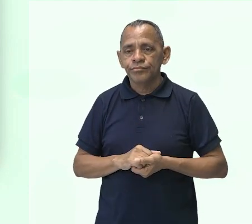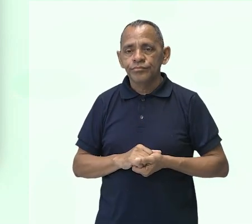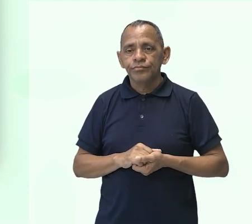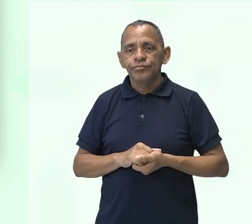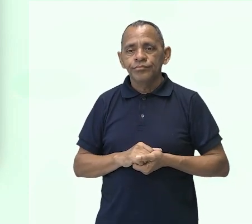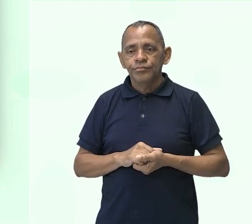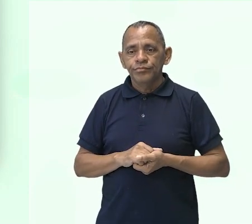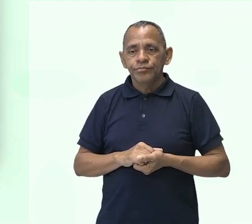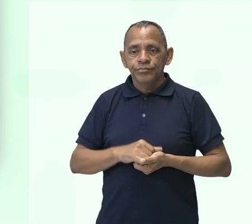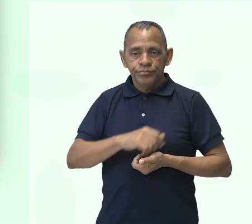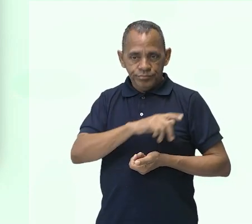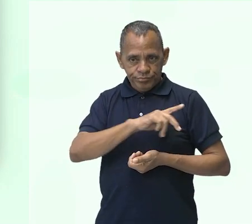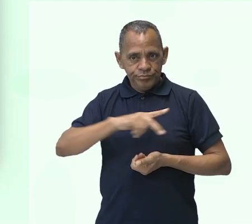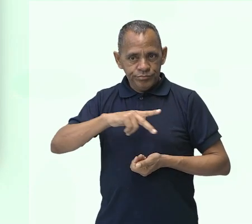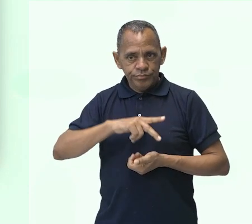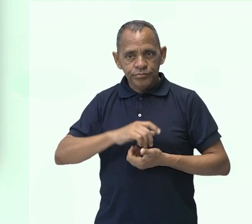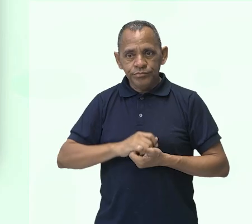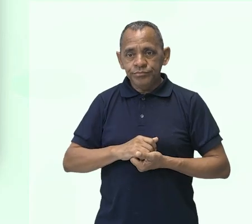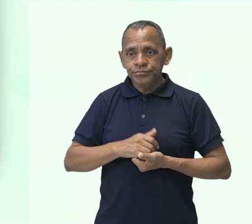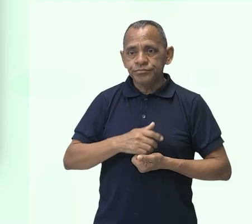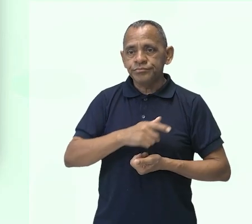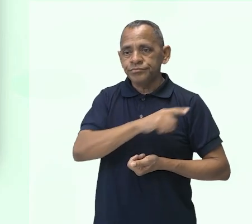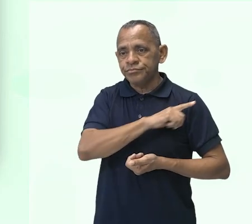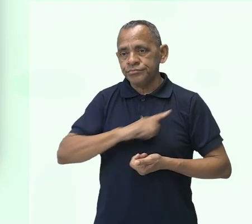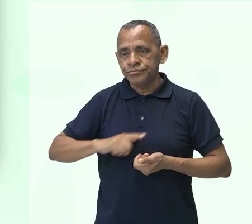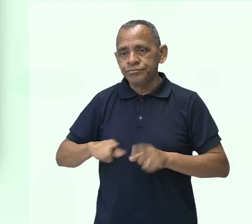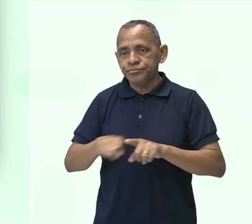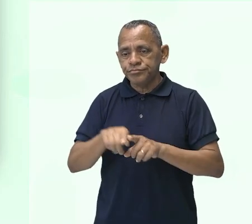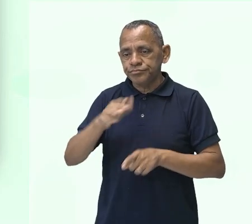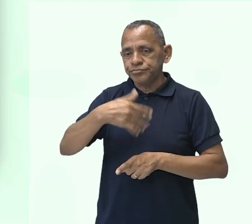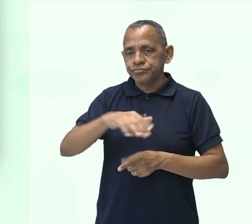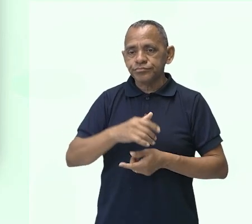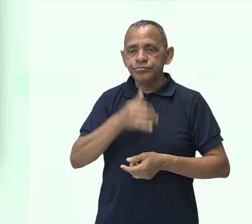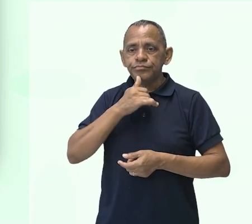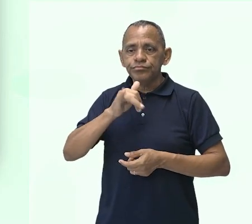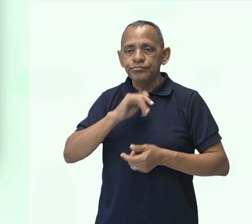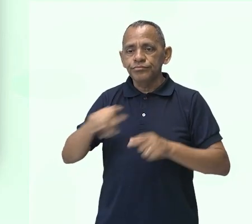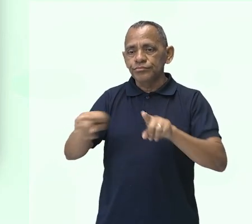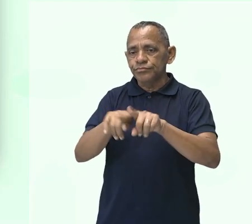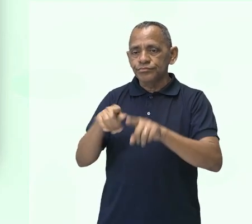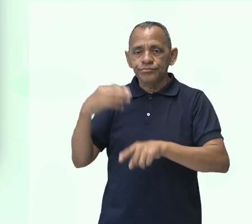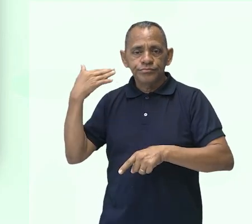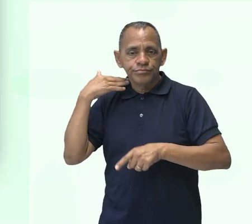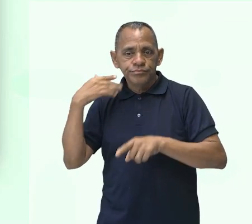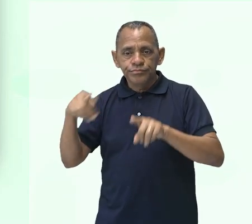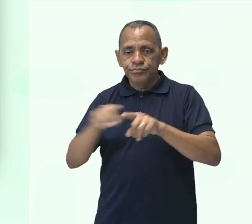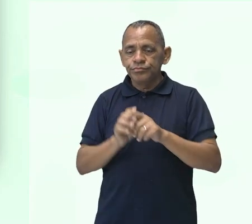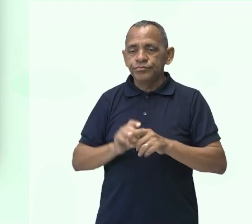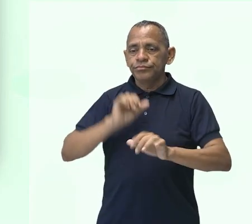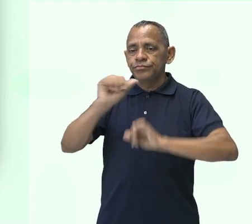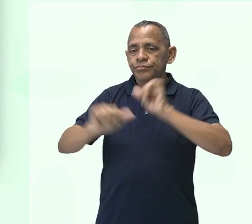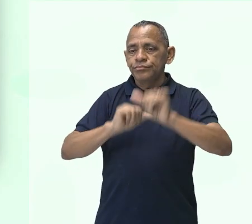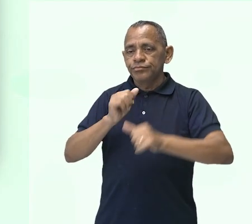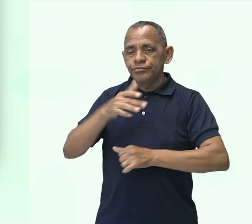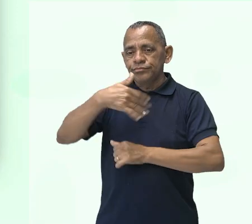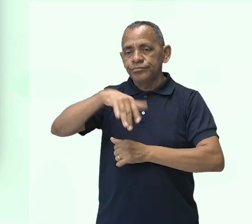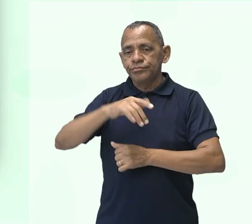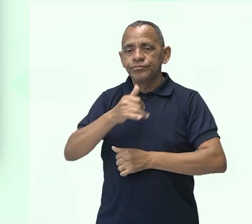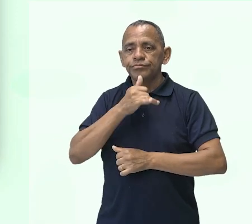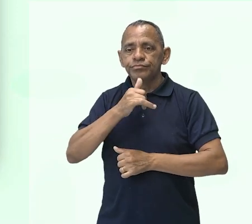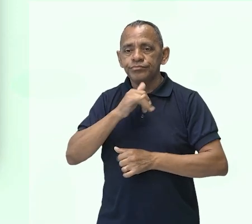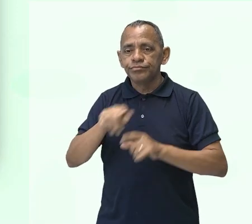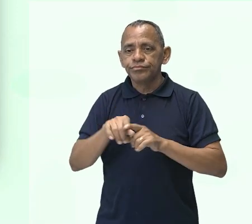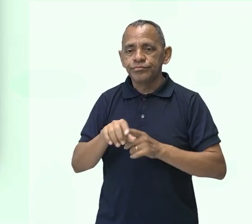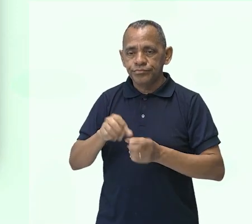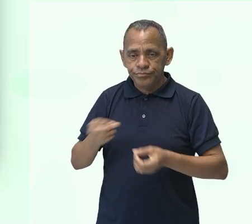empresas estatais no setor elétrico e bancário, reformas no setor de energia, como a promoção de